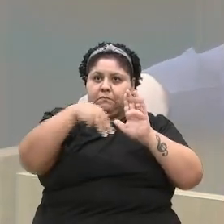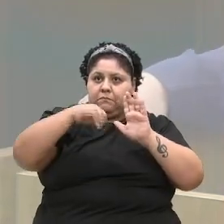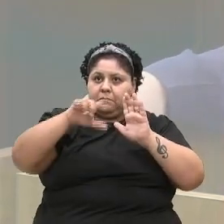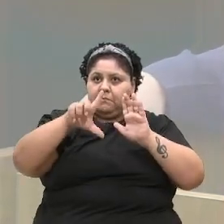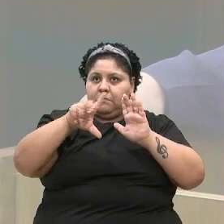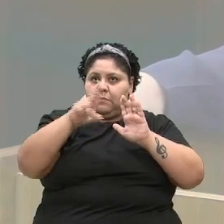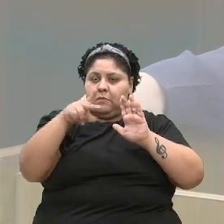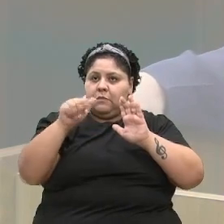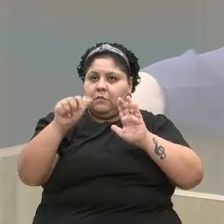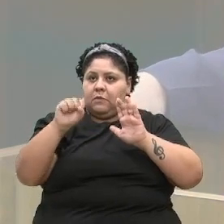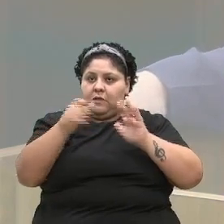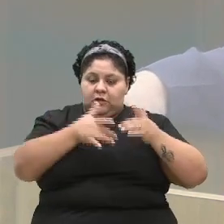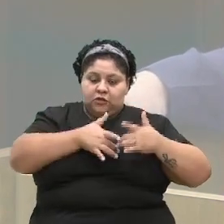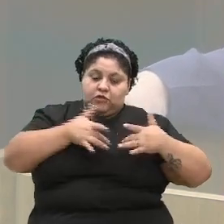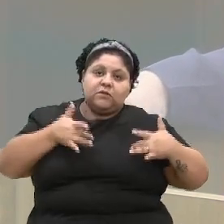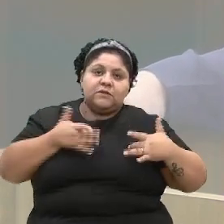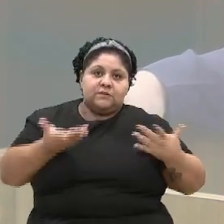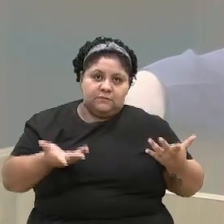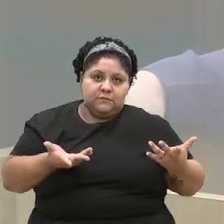solidárias,